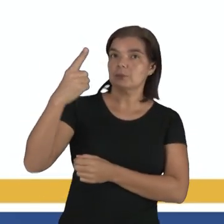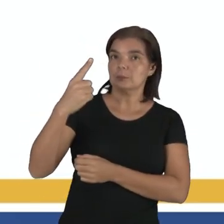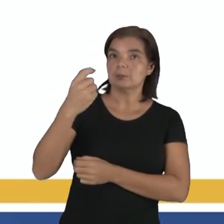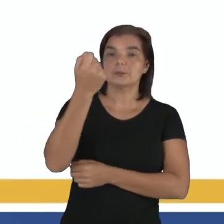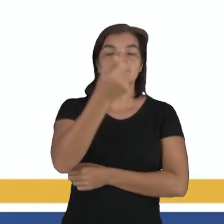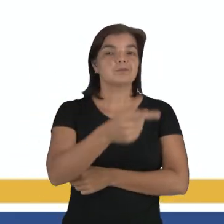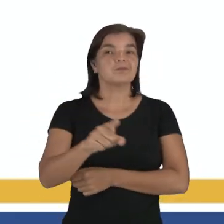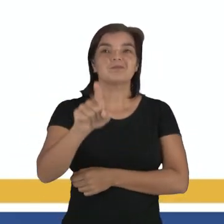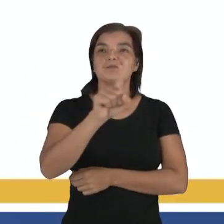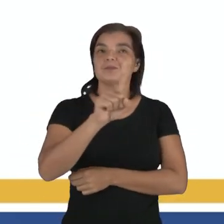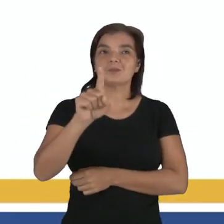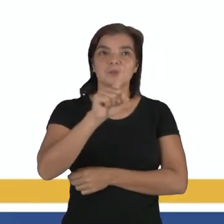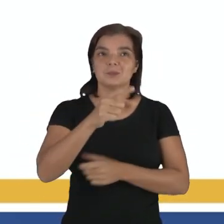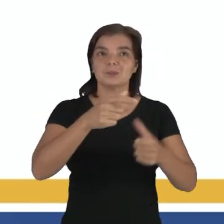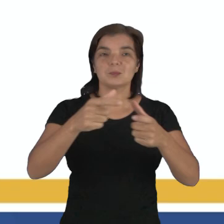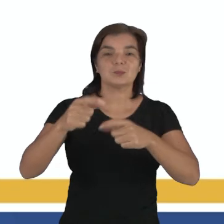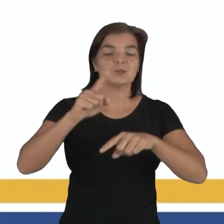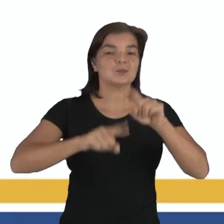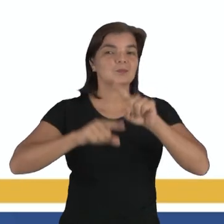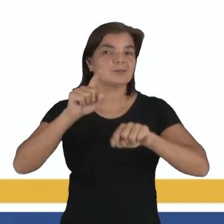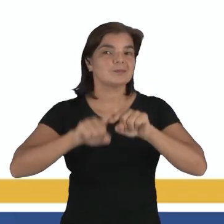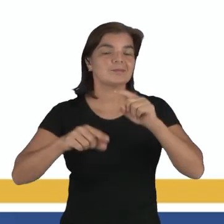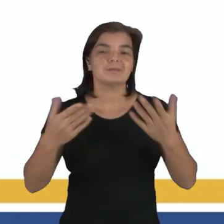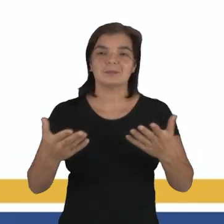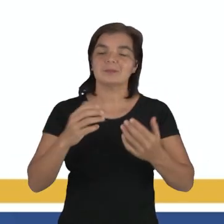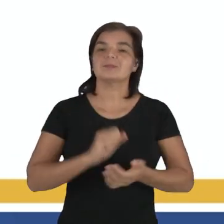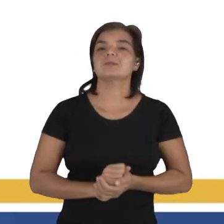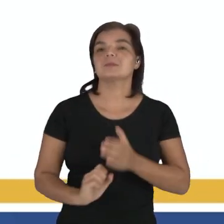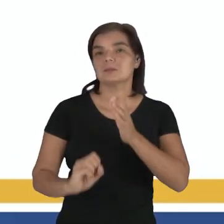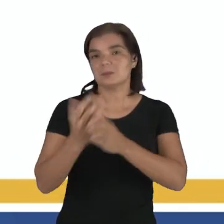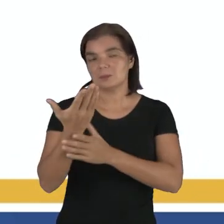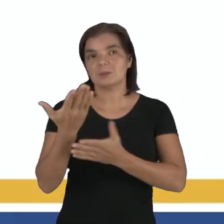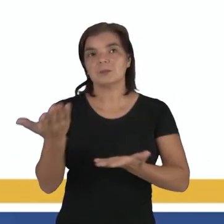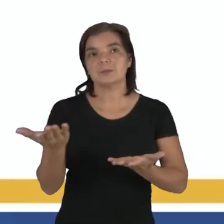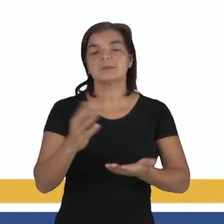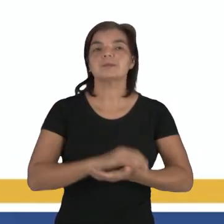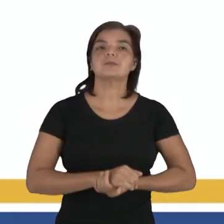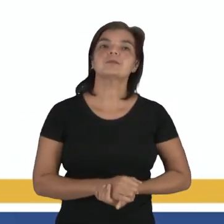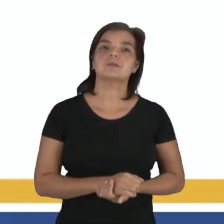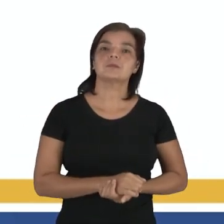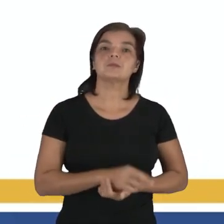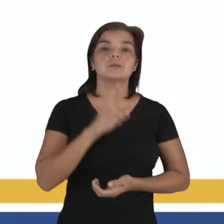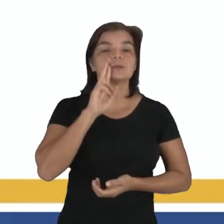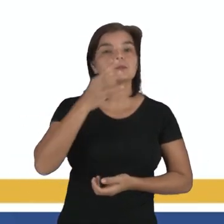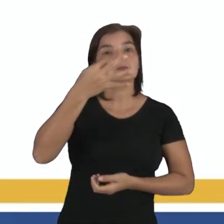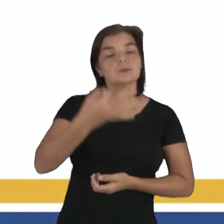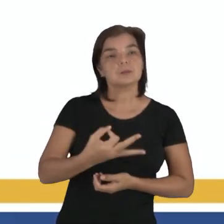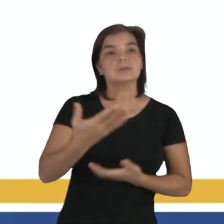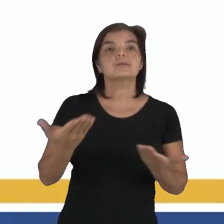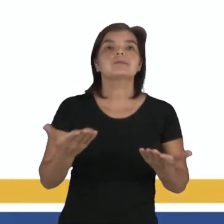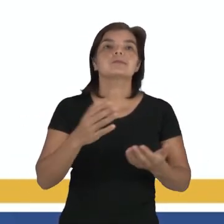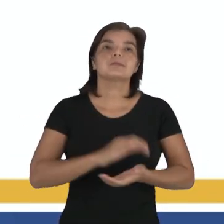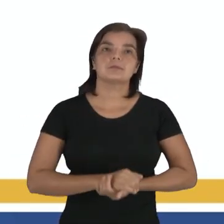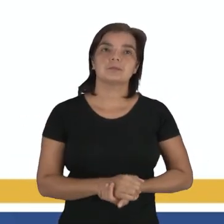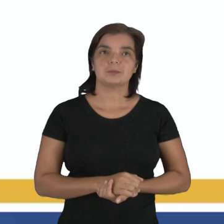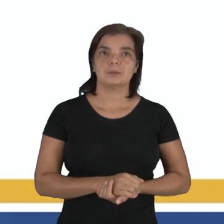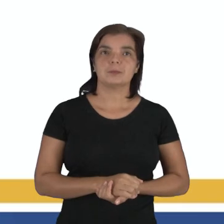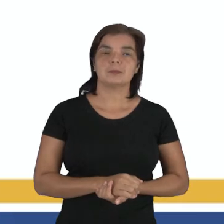calor por irradiação não precisa de um meio para se propagar. E aí a questão quer saber